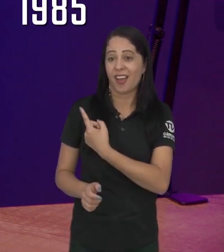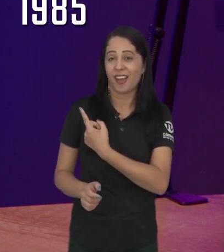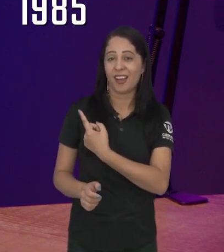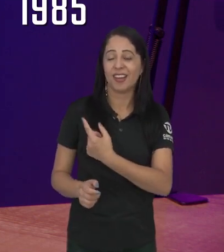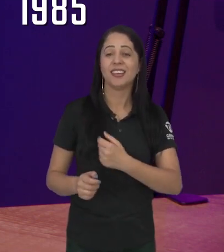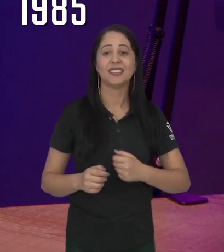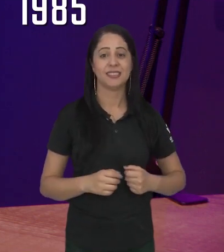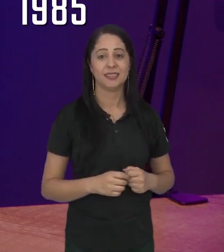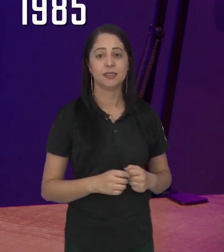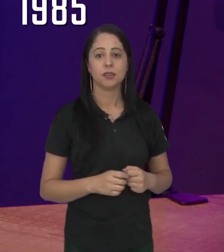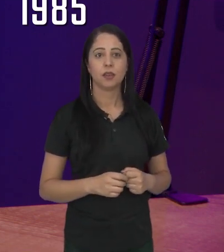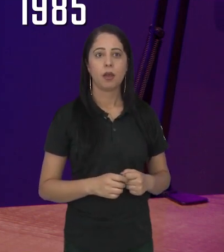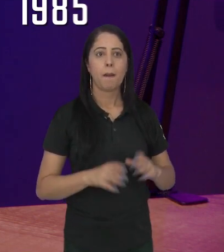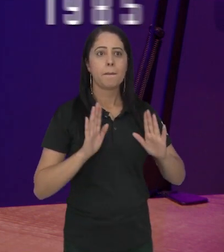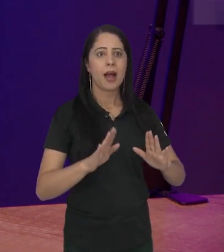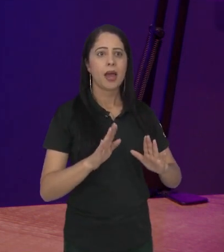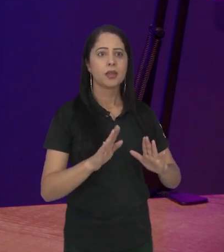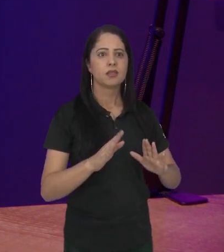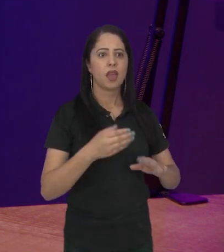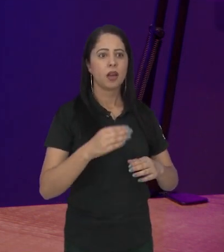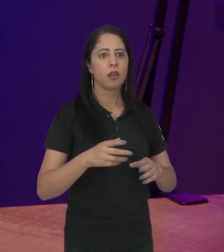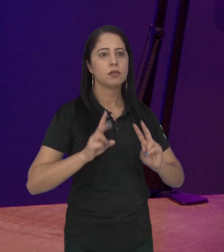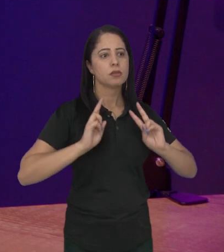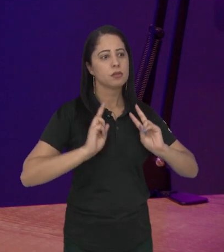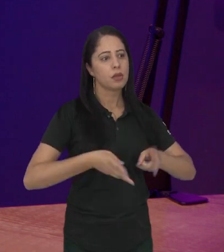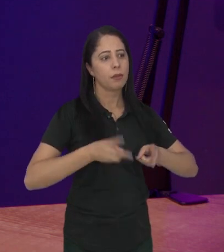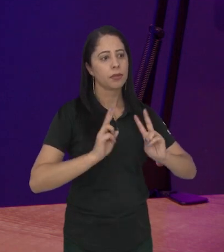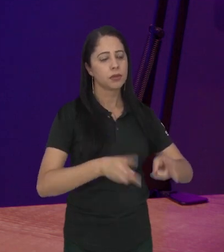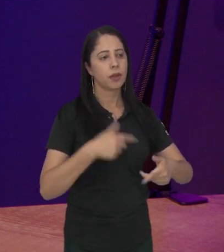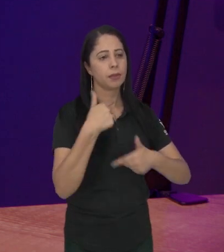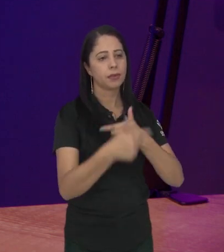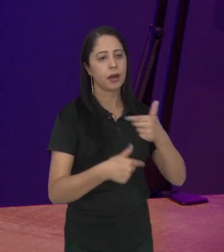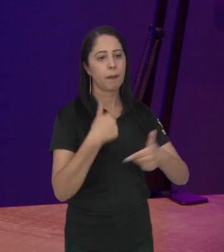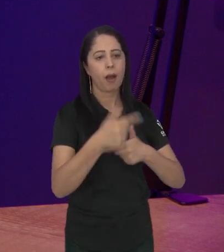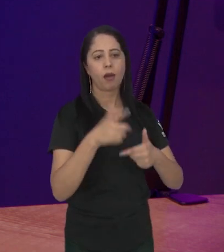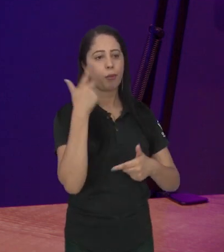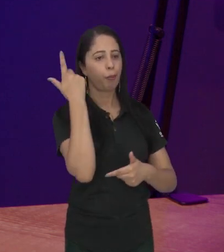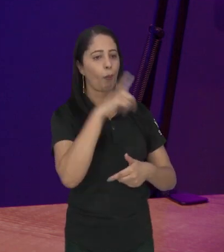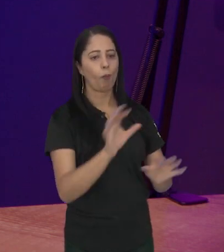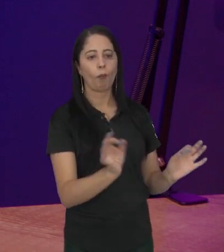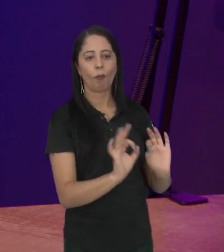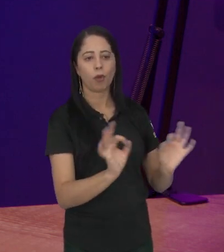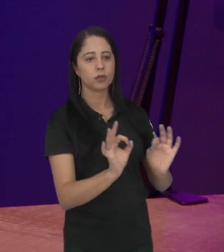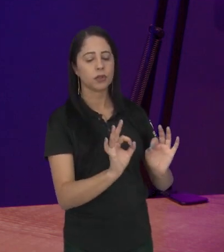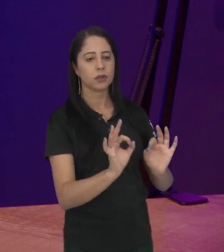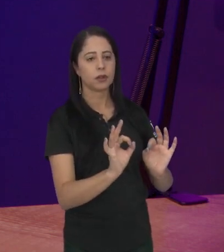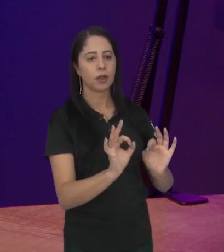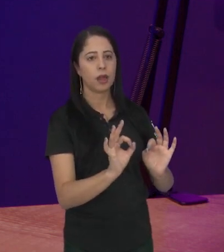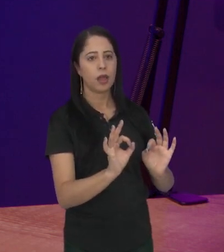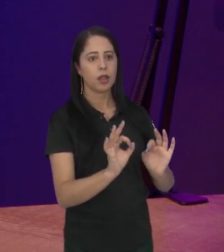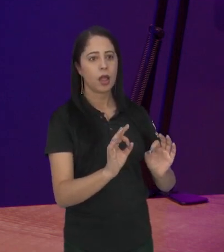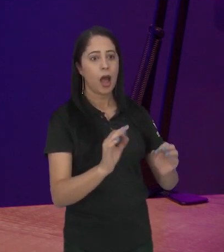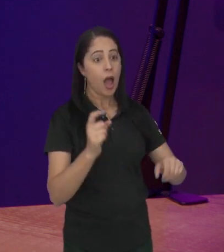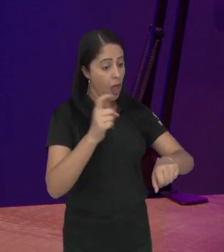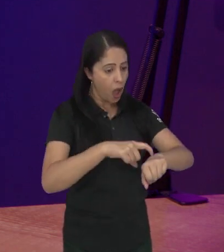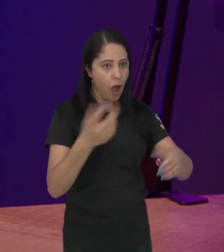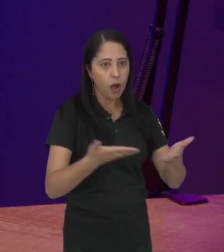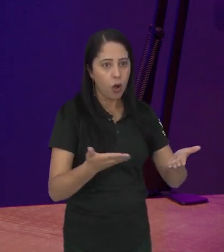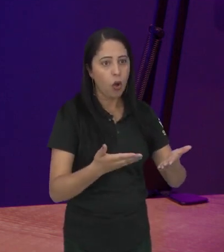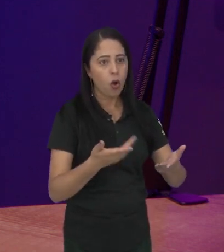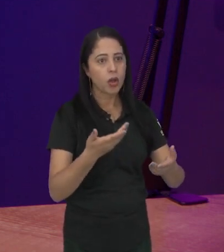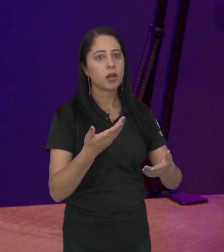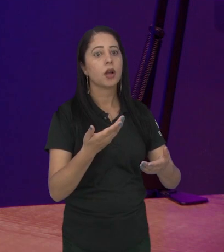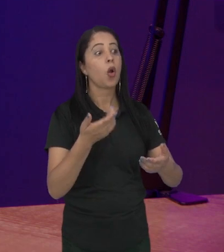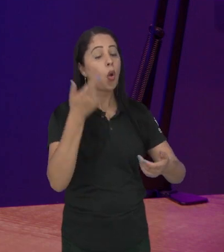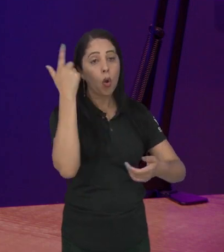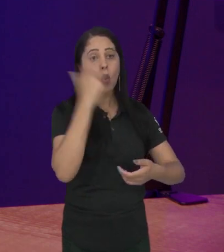muito. E ele ficou na geladeira por muito tempo. Então, quando a galera ofereceu esse papel para ele, né, quando ele viu essa oportunidade e ele